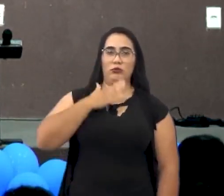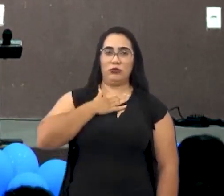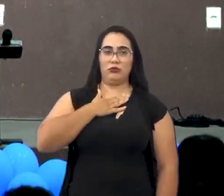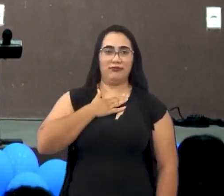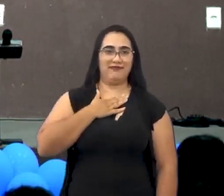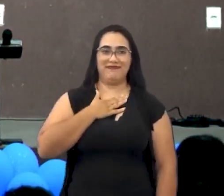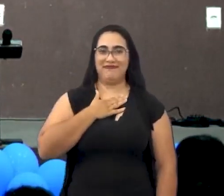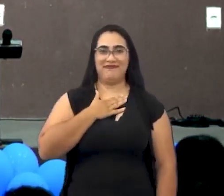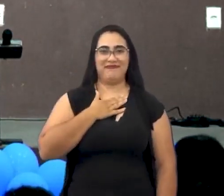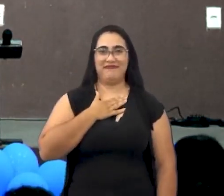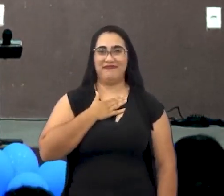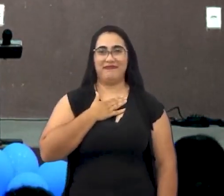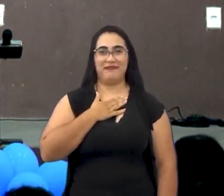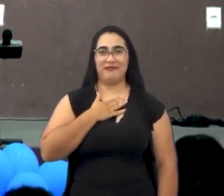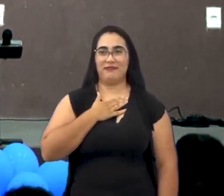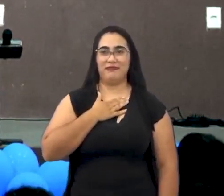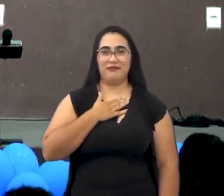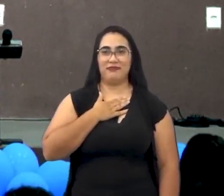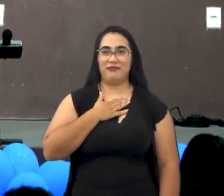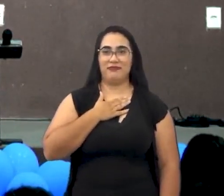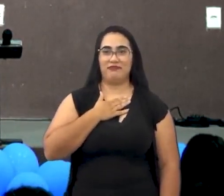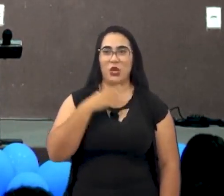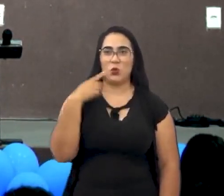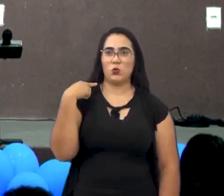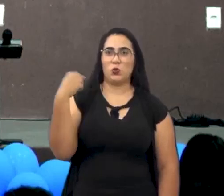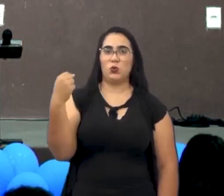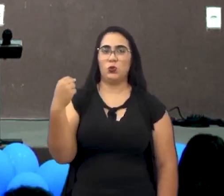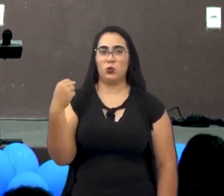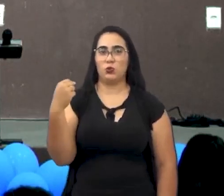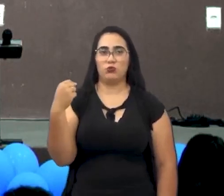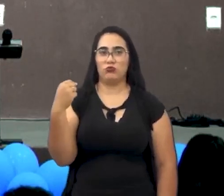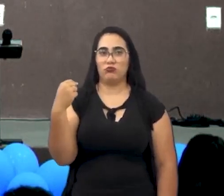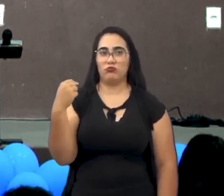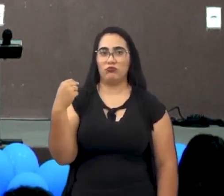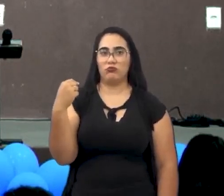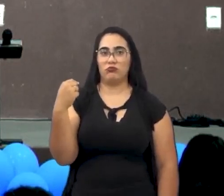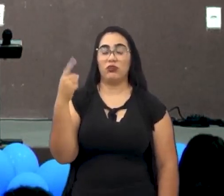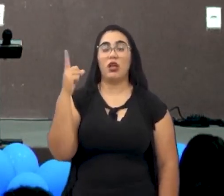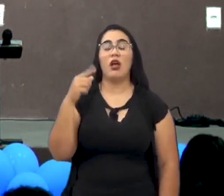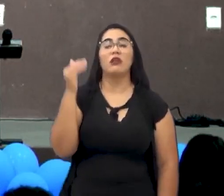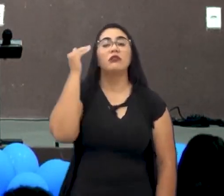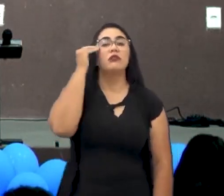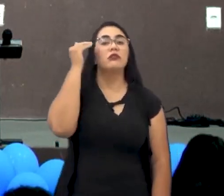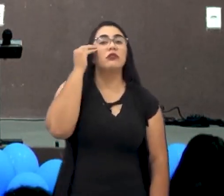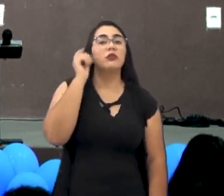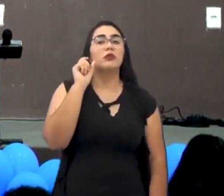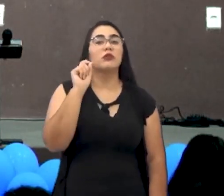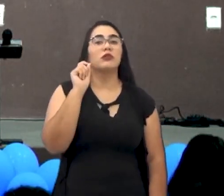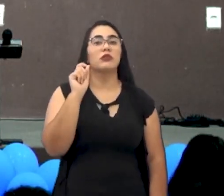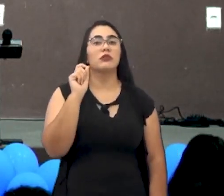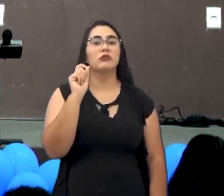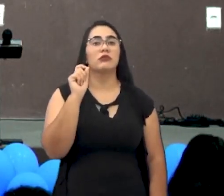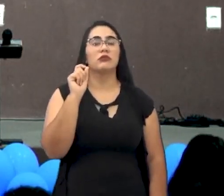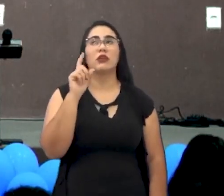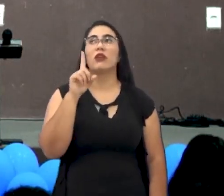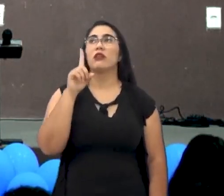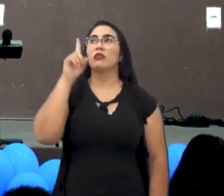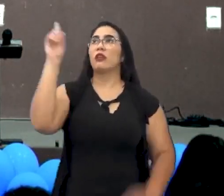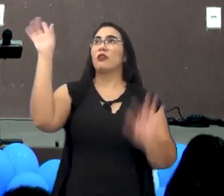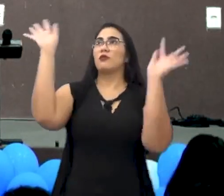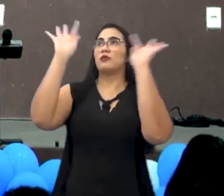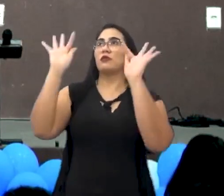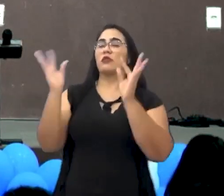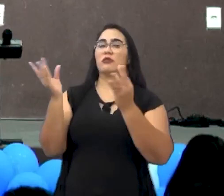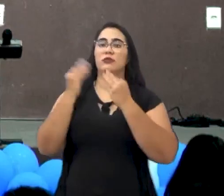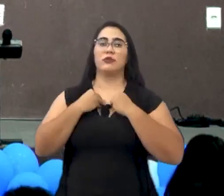Não. Não é uma escolha. É o reconhecimento de uma bem-aventurança.